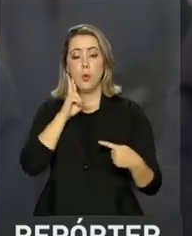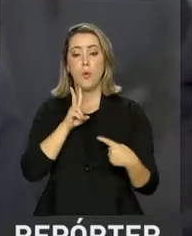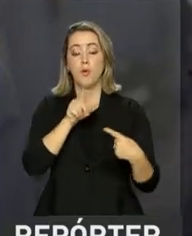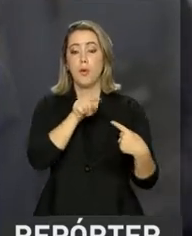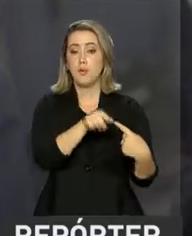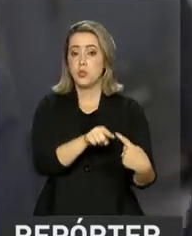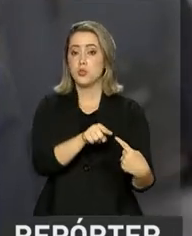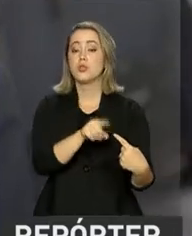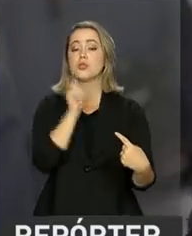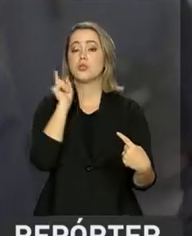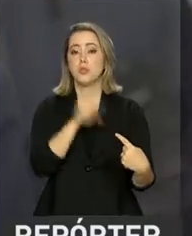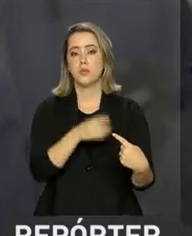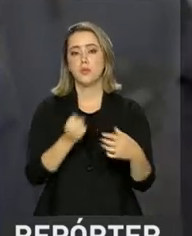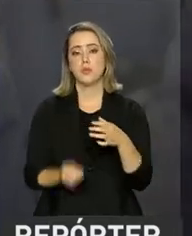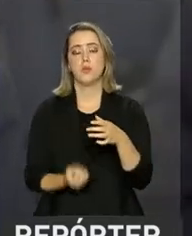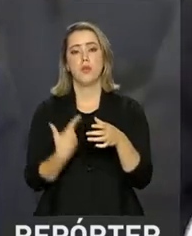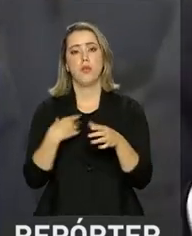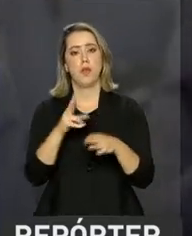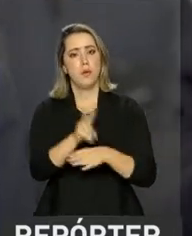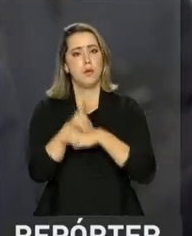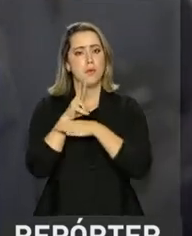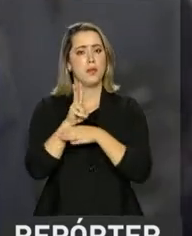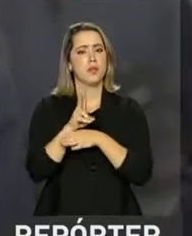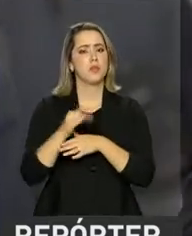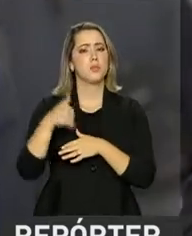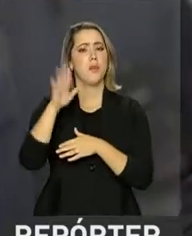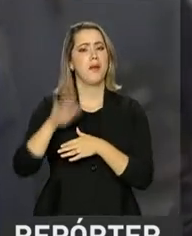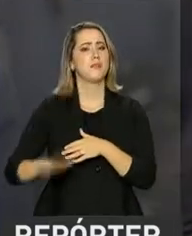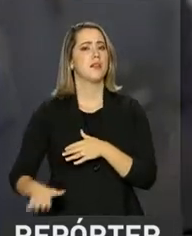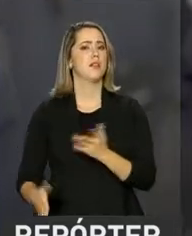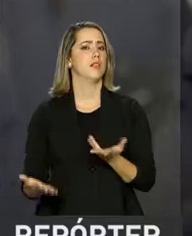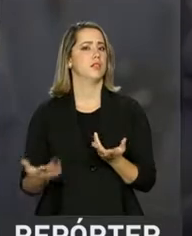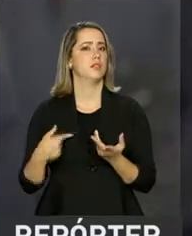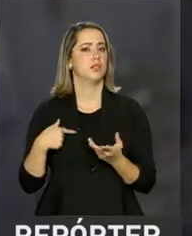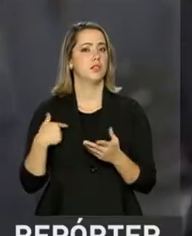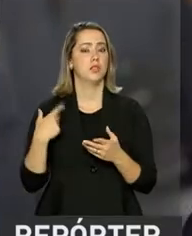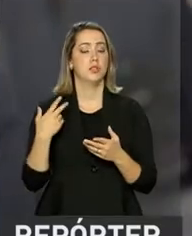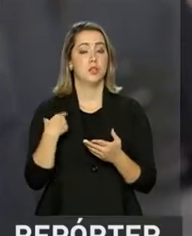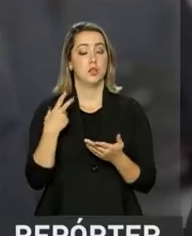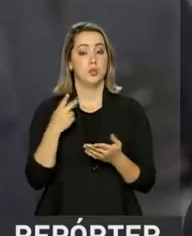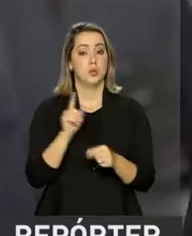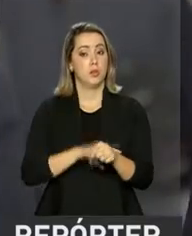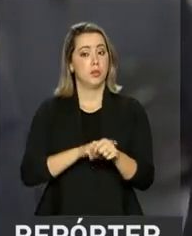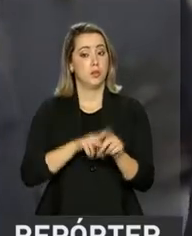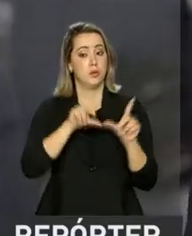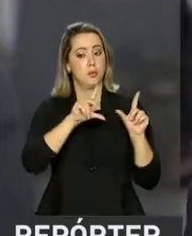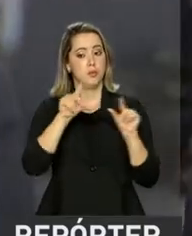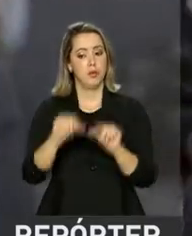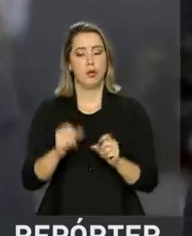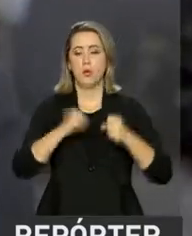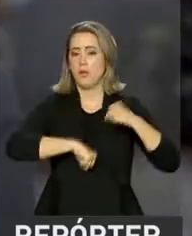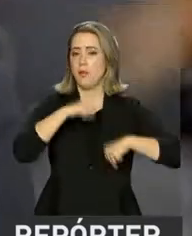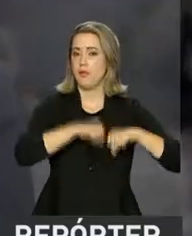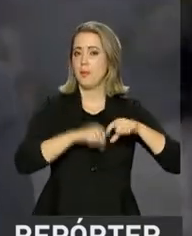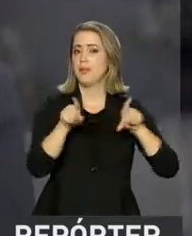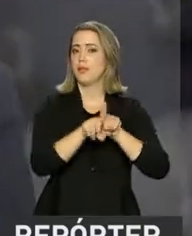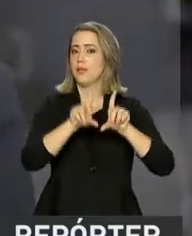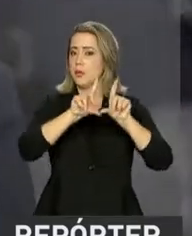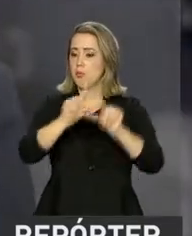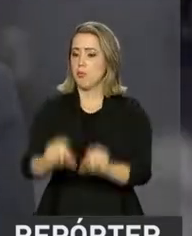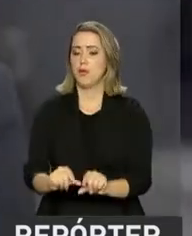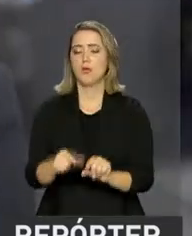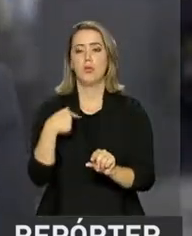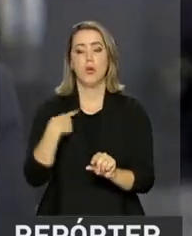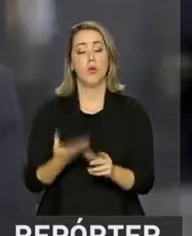com que o crédito seja barato o tratamento da máfia eo custo de produzir no brasil seja menores vai levar a um aumento